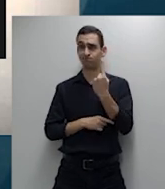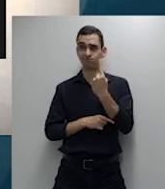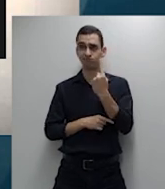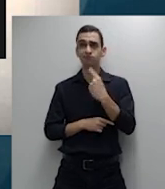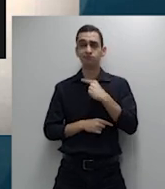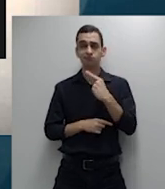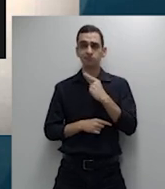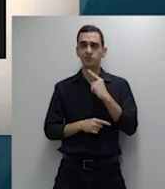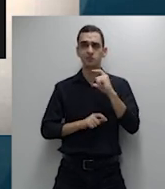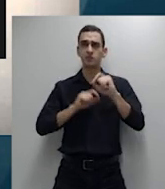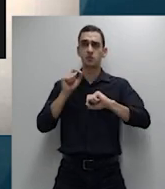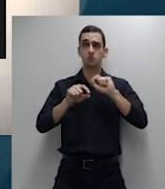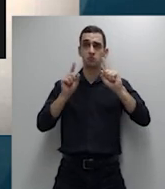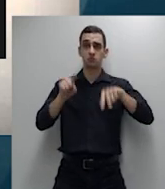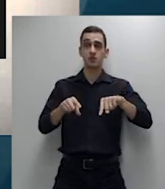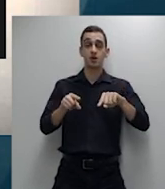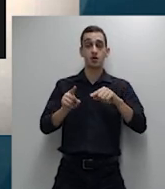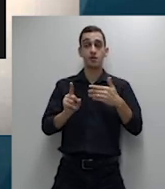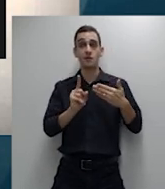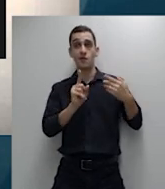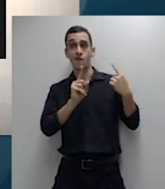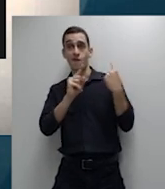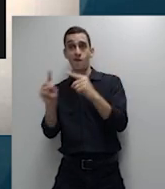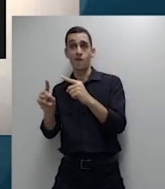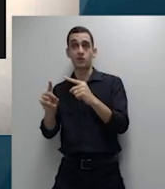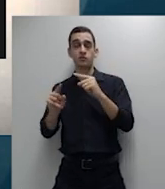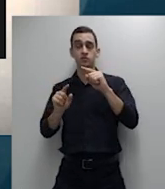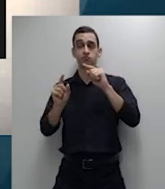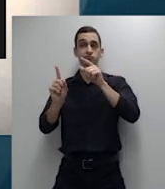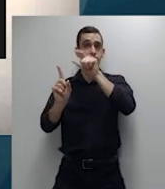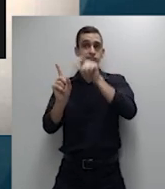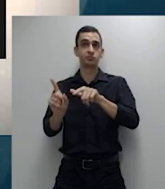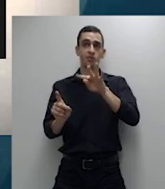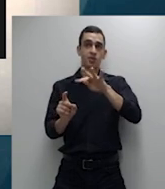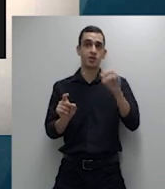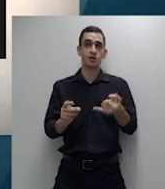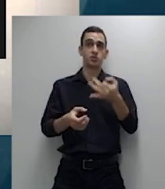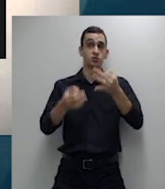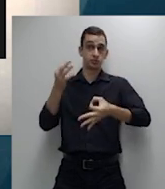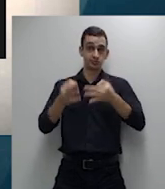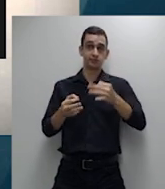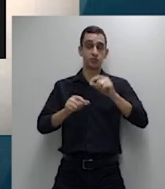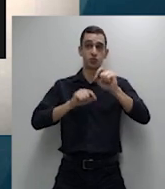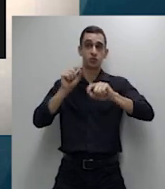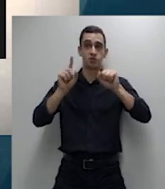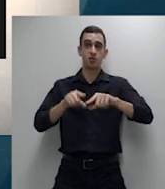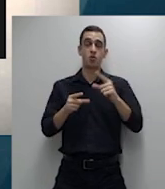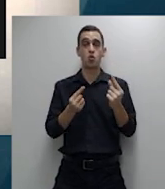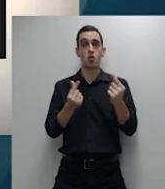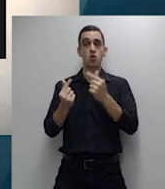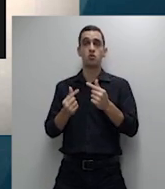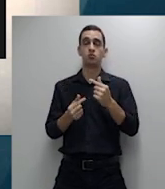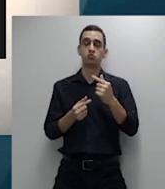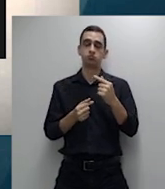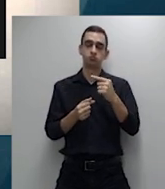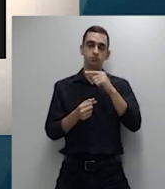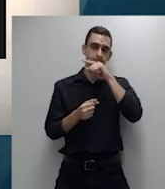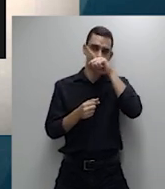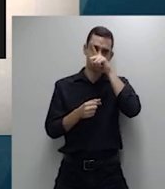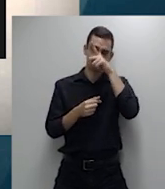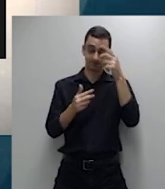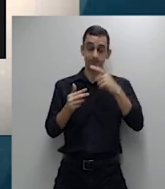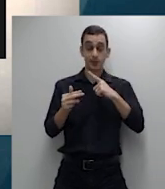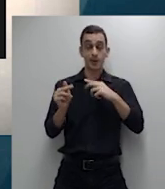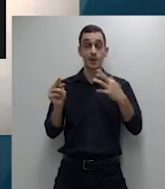atacar o tribunal pelo simples fato do tribunal ter aplicado honorários recursais e ter mais Dourado um por